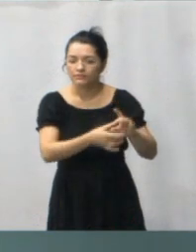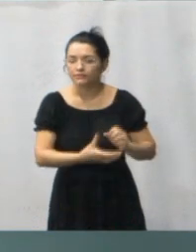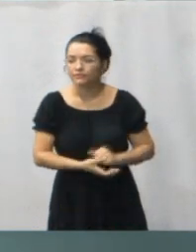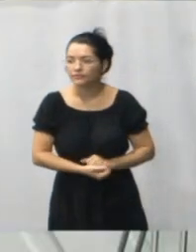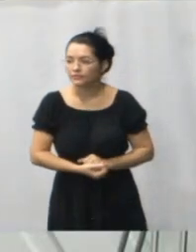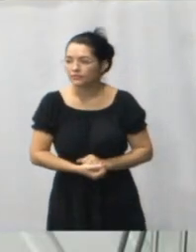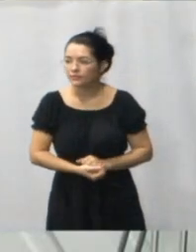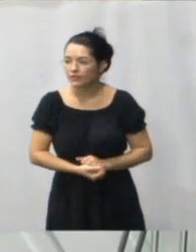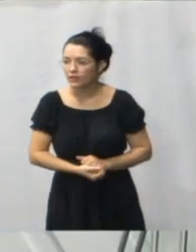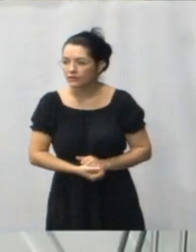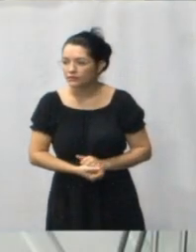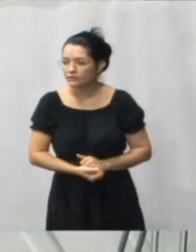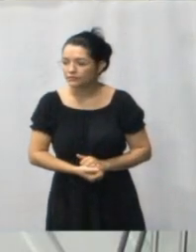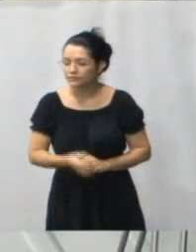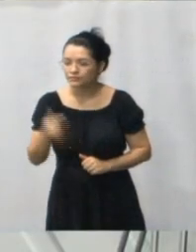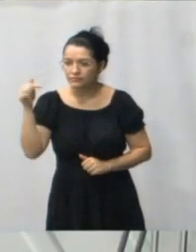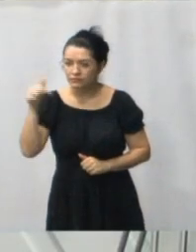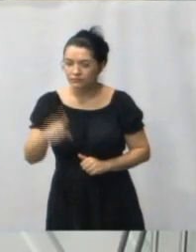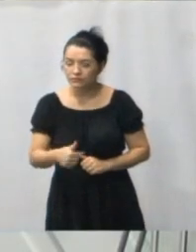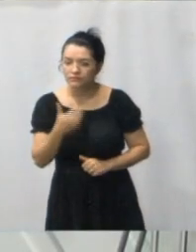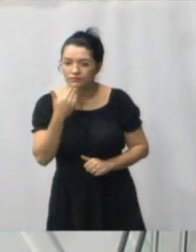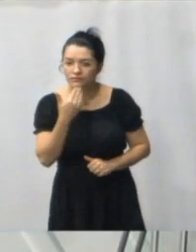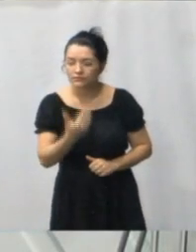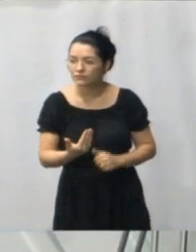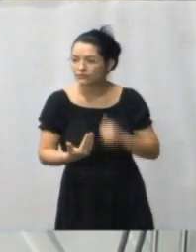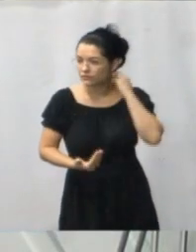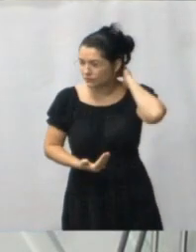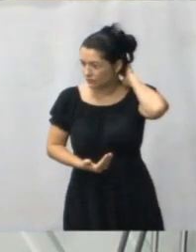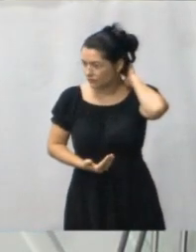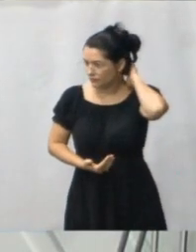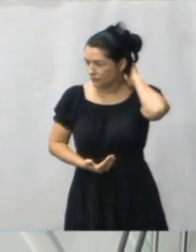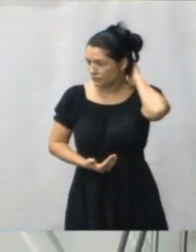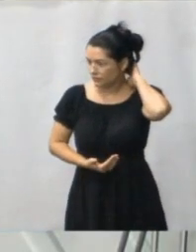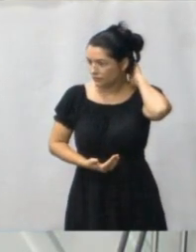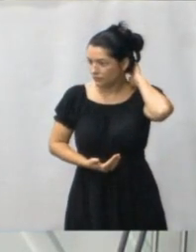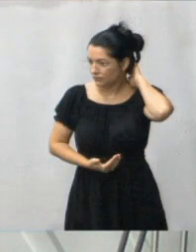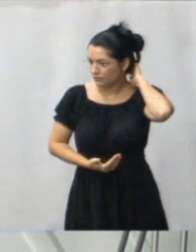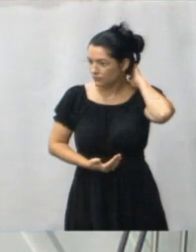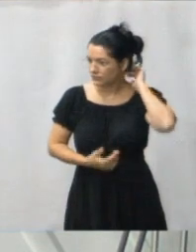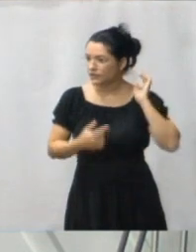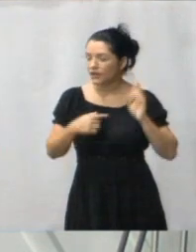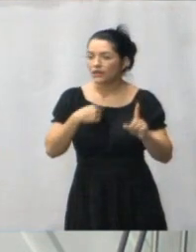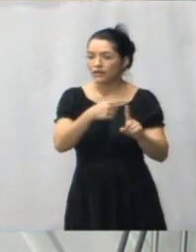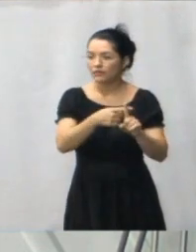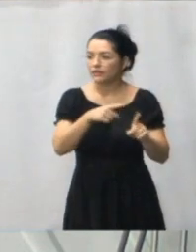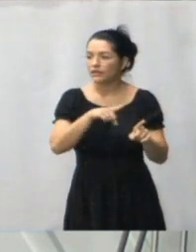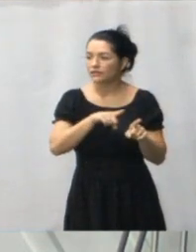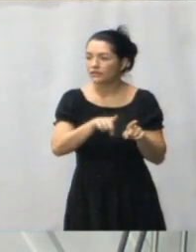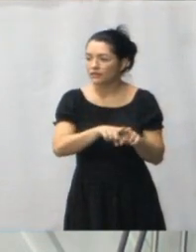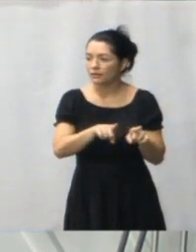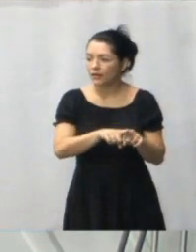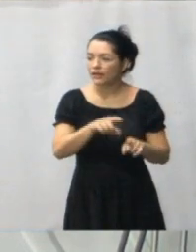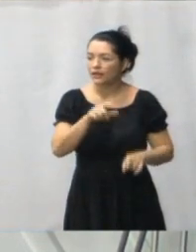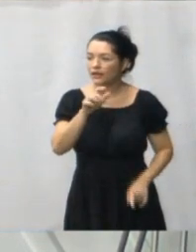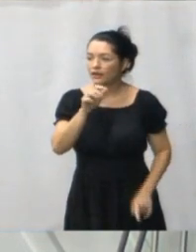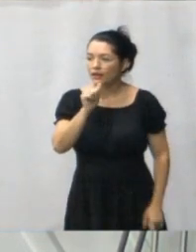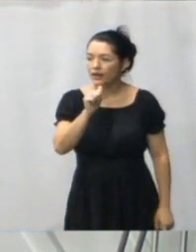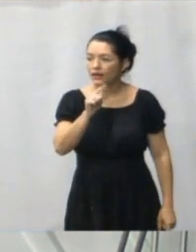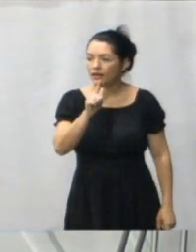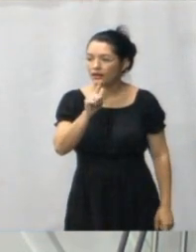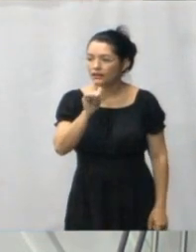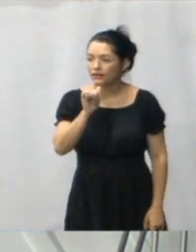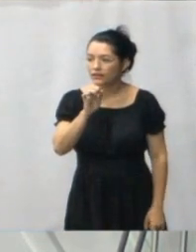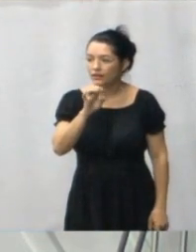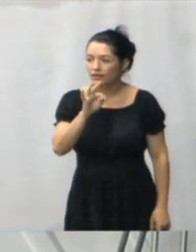Essa casa, então, manifesta Oi, pesar. oi. Presidente, acrescento também aí a Aniette, pessoa de educação física da nossa comunidade, E o Branquinho também, um